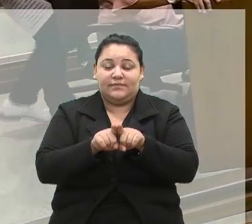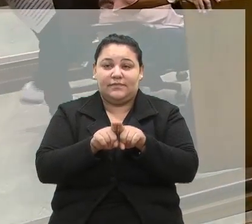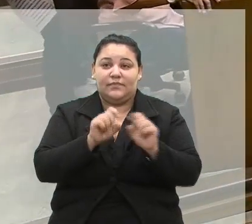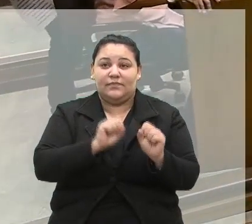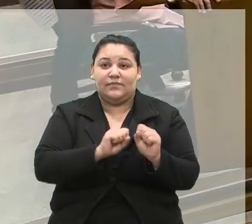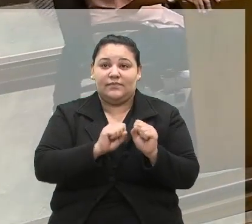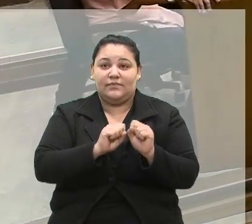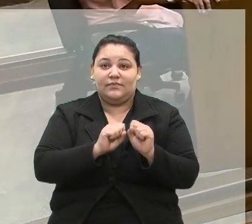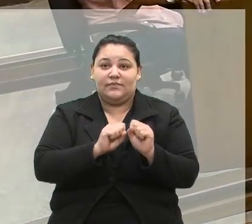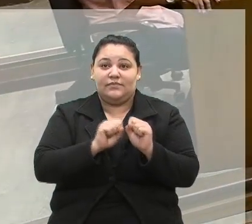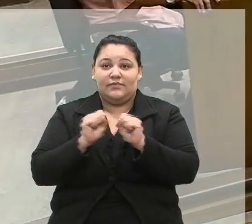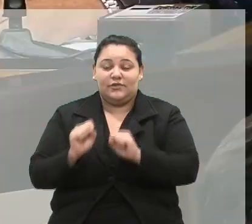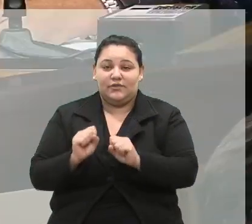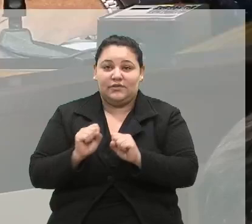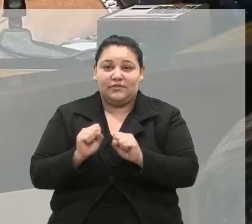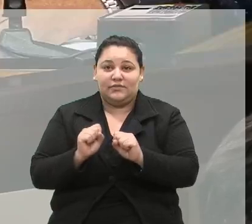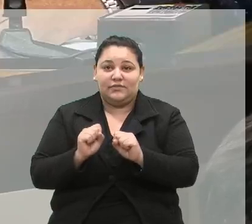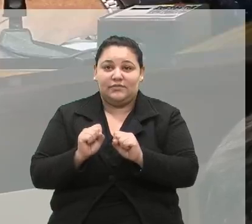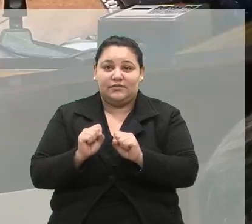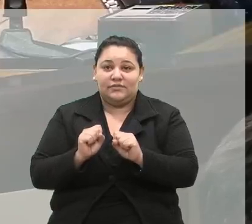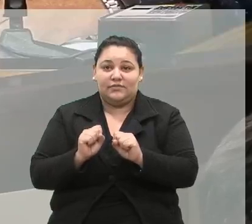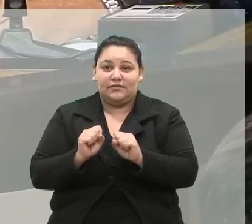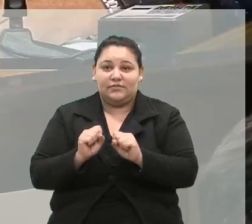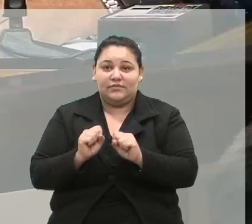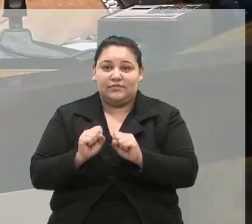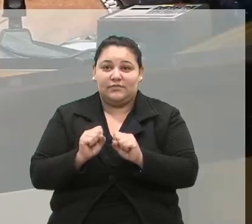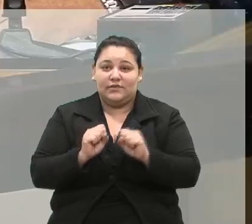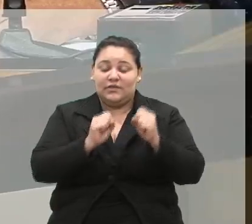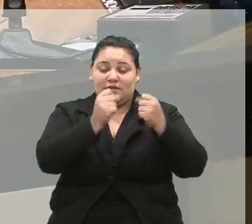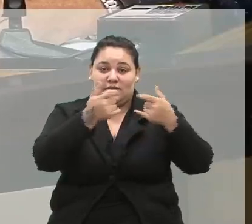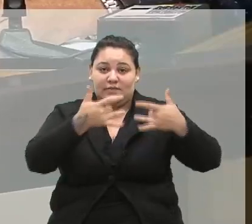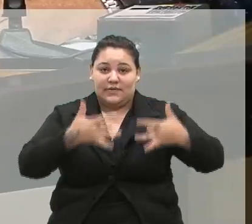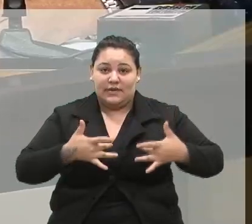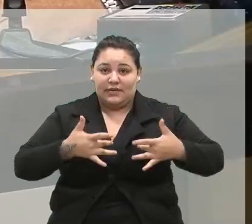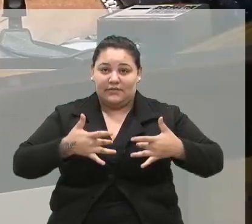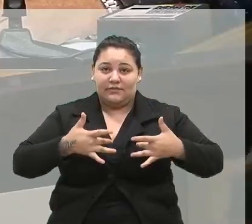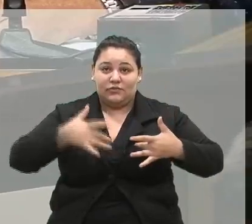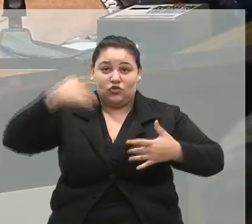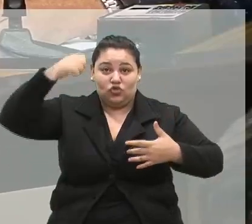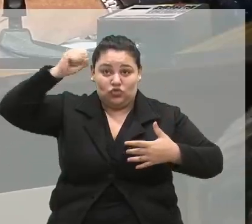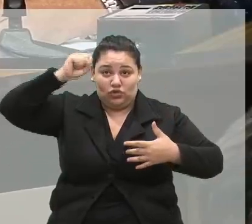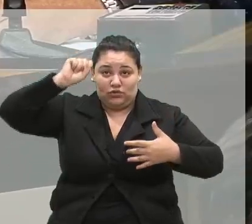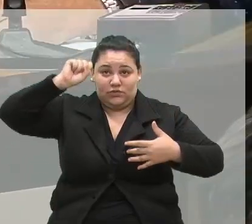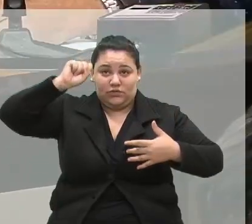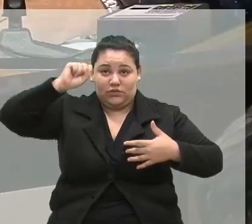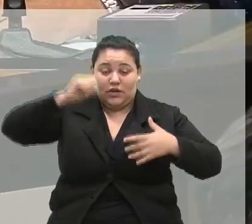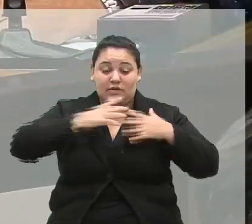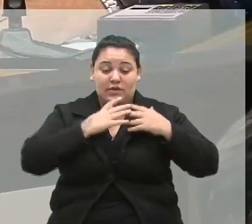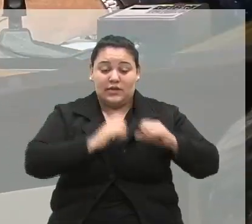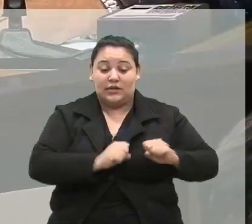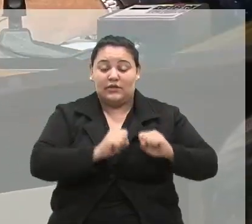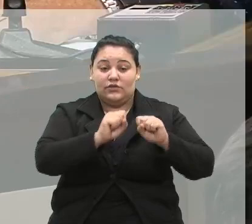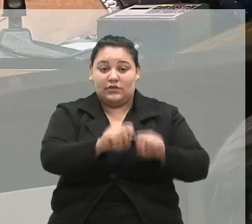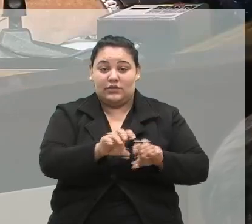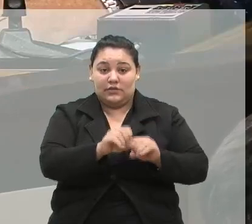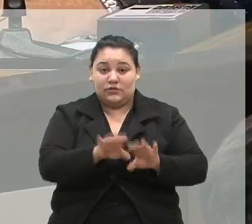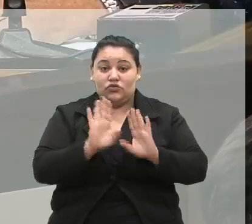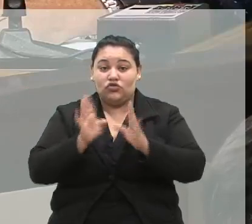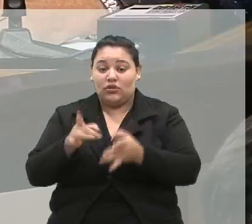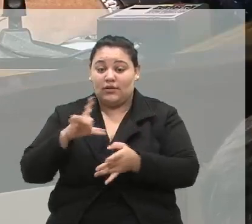poder explicitar ao vereador Xuxa, a Secretaria de Educação já tomou as